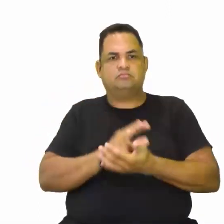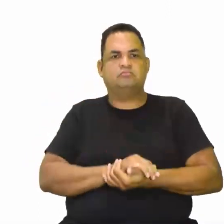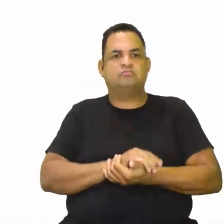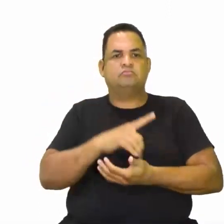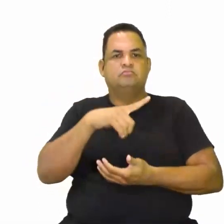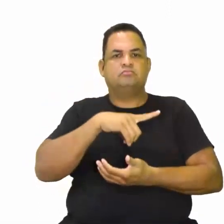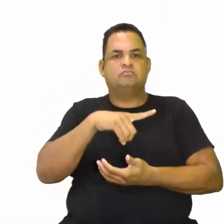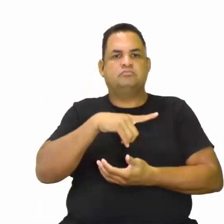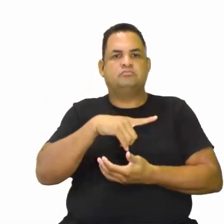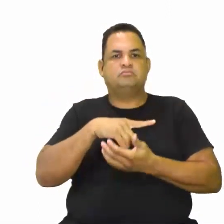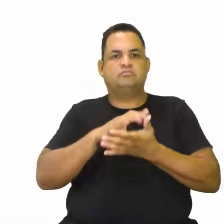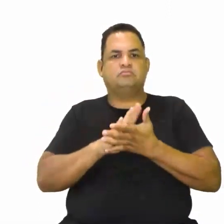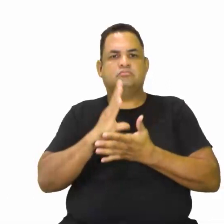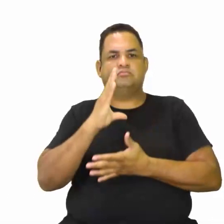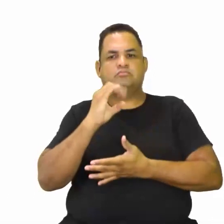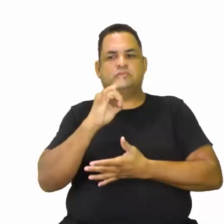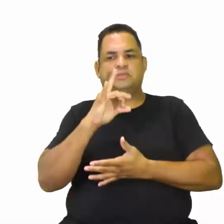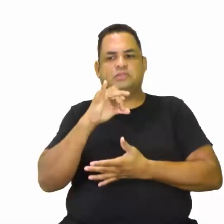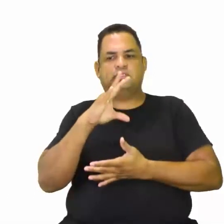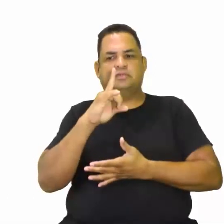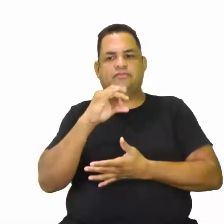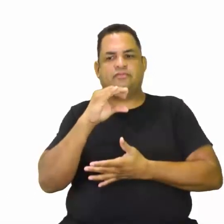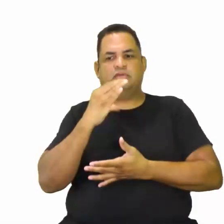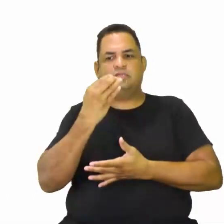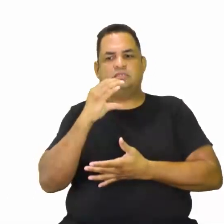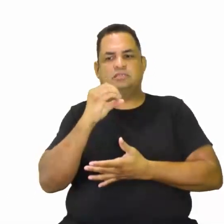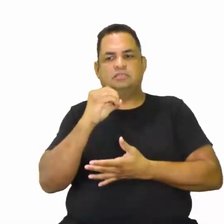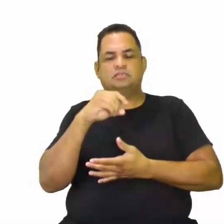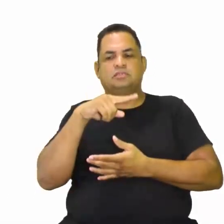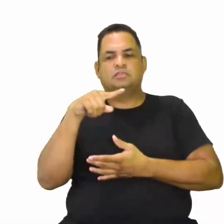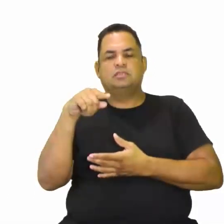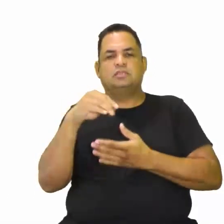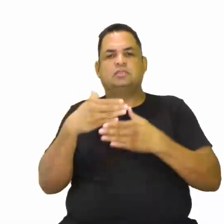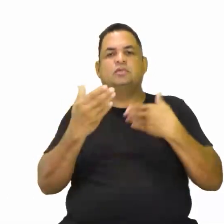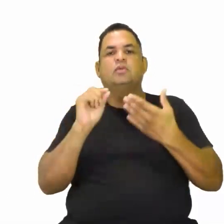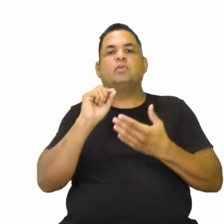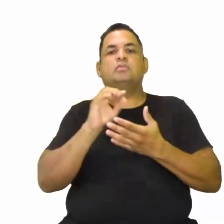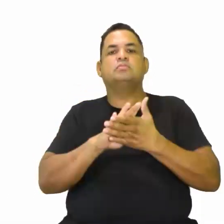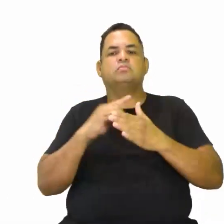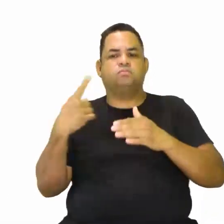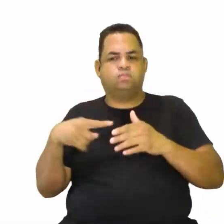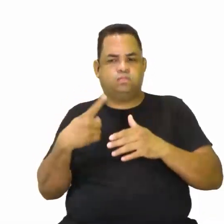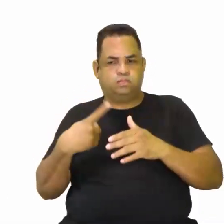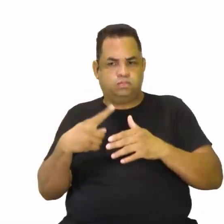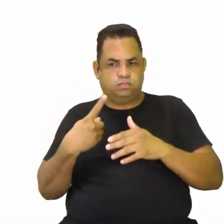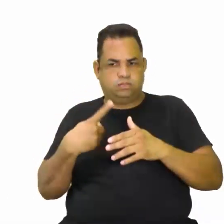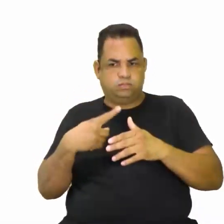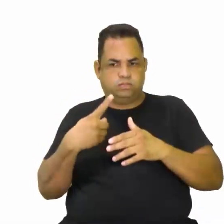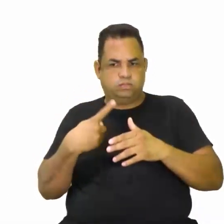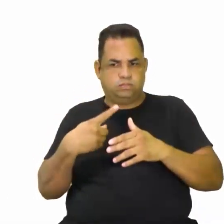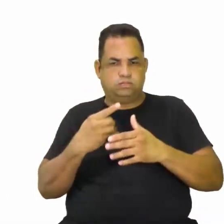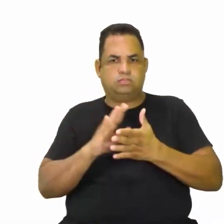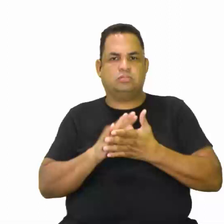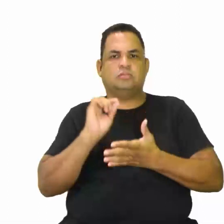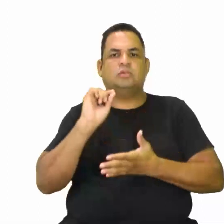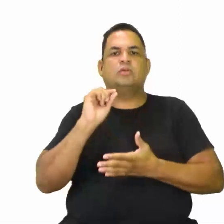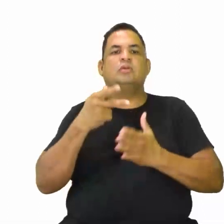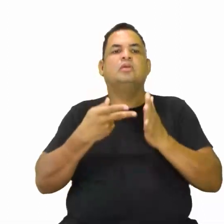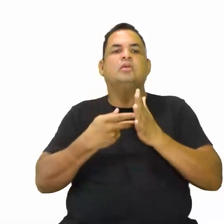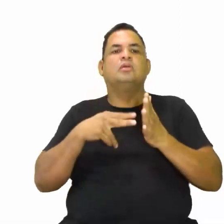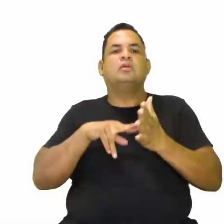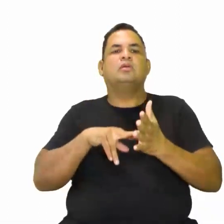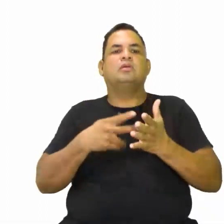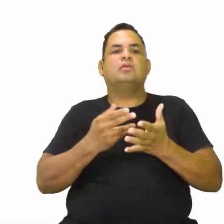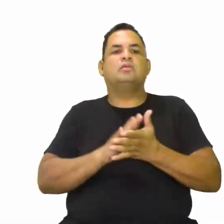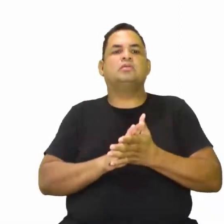chamada centrifugação. O que significa centrifugação? É